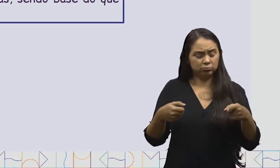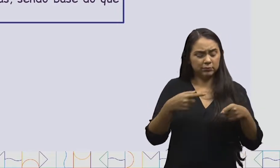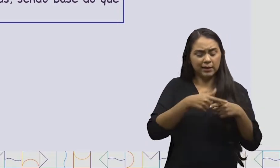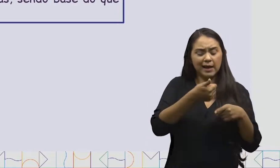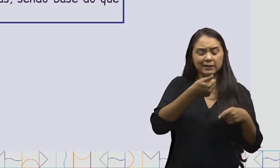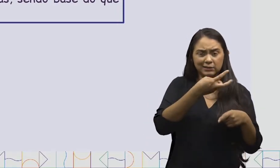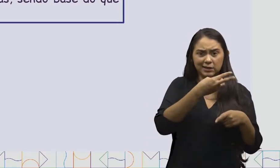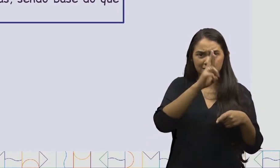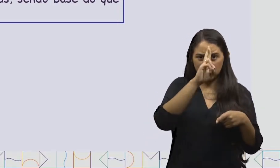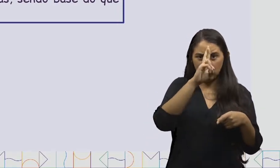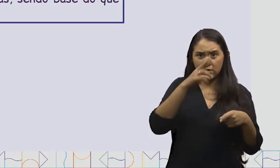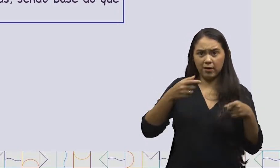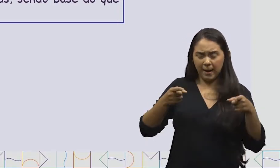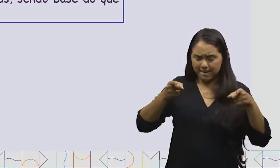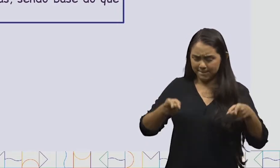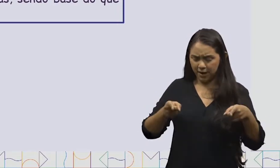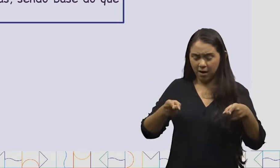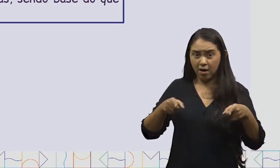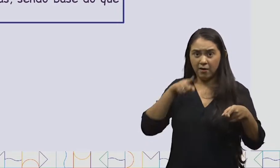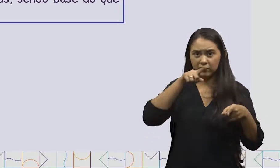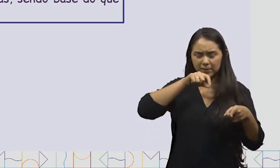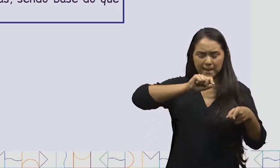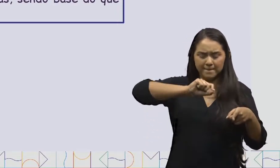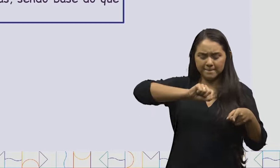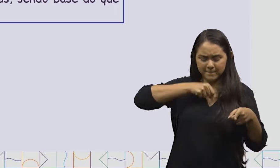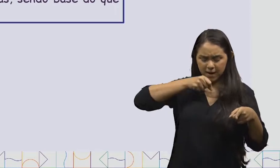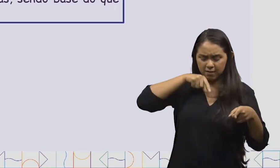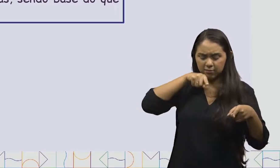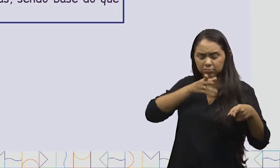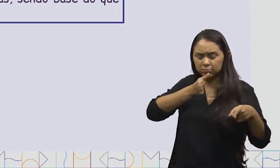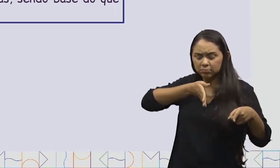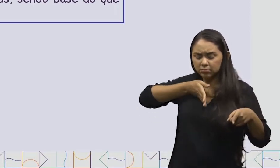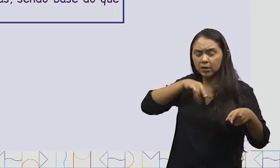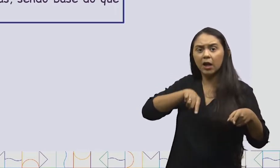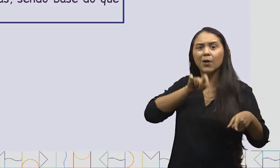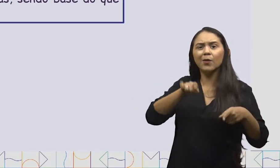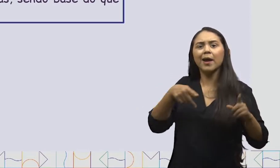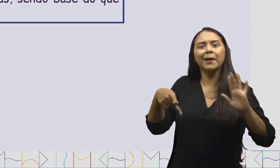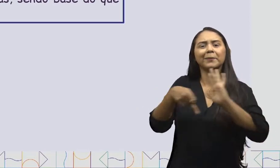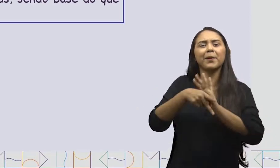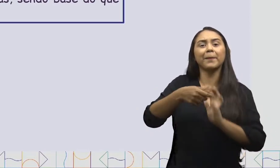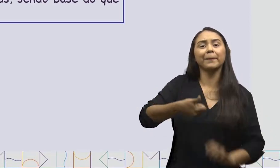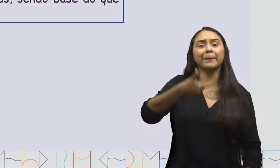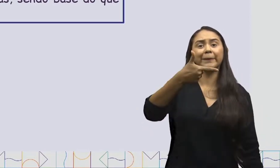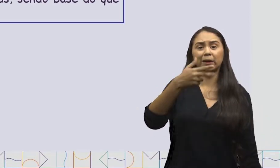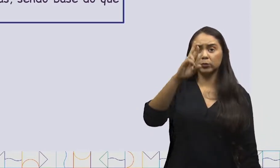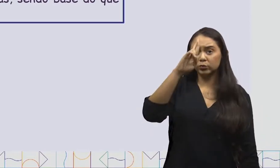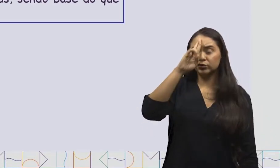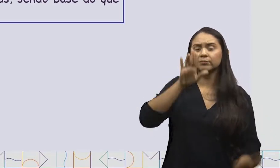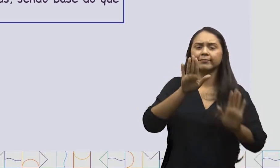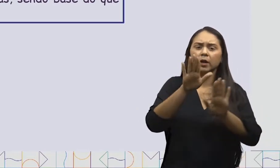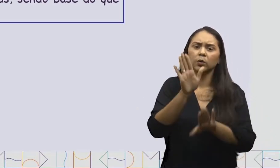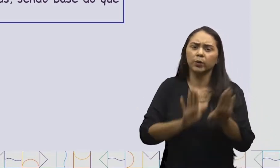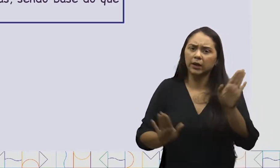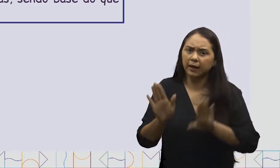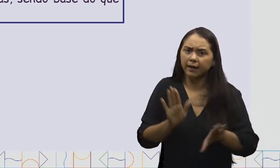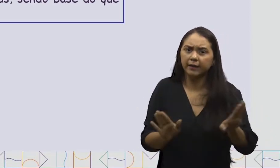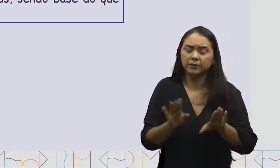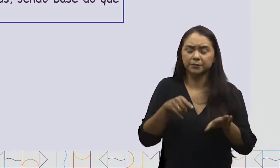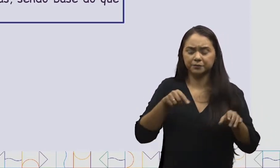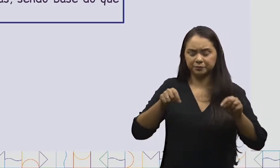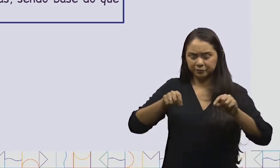13 horas. Essa reta que você marcar será a reta referente ao meio-dia. Mas cuidado,